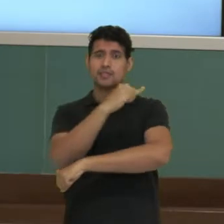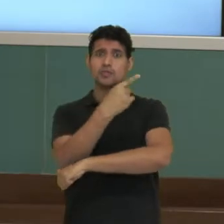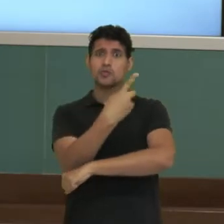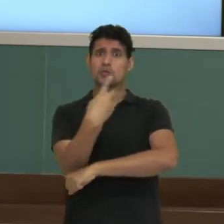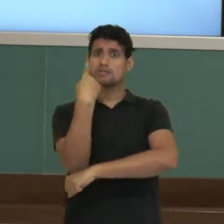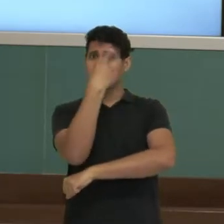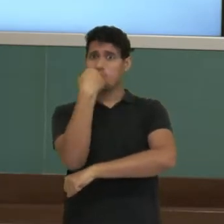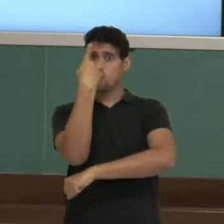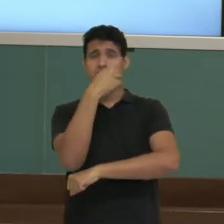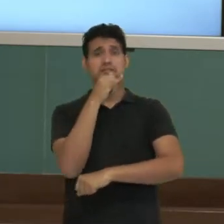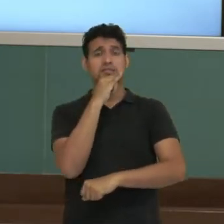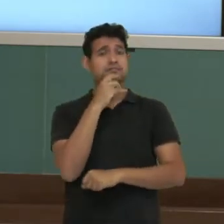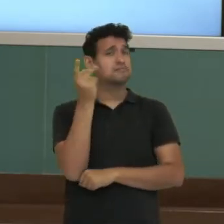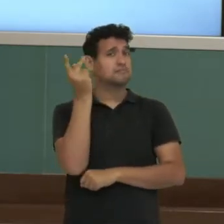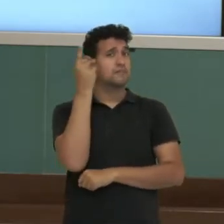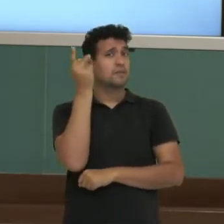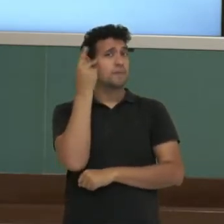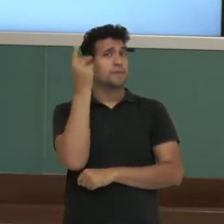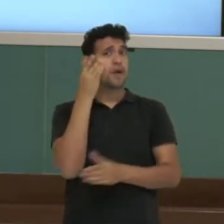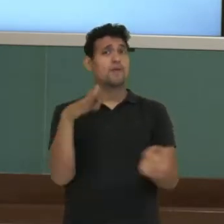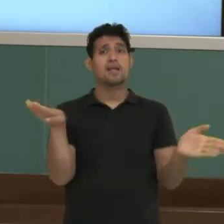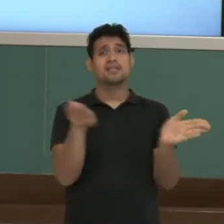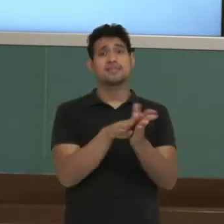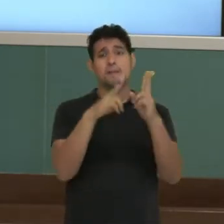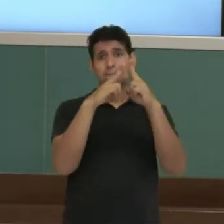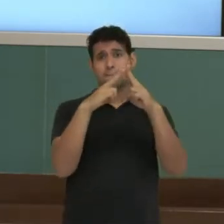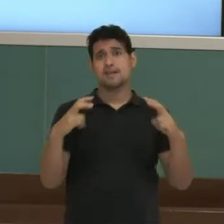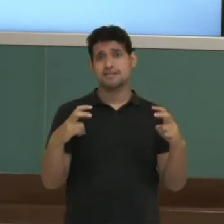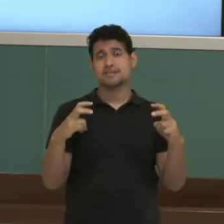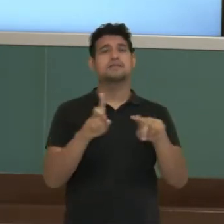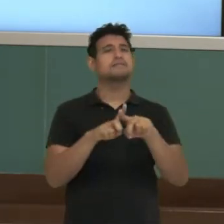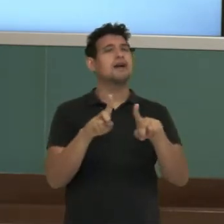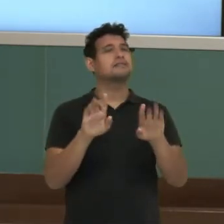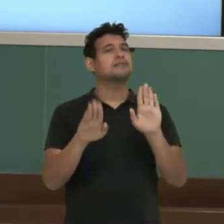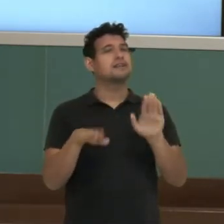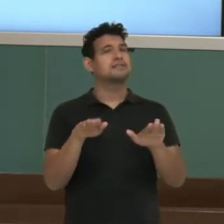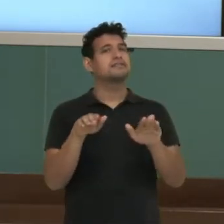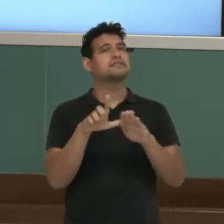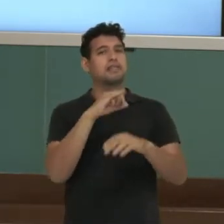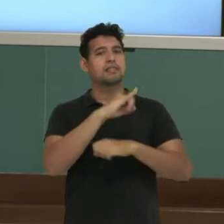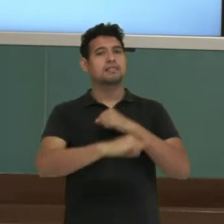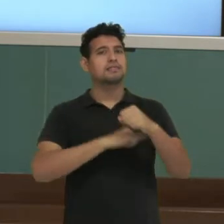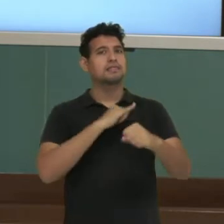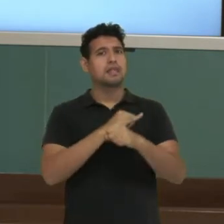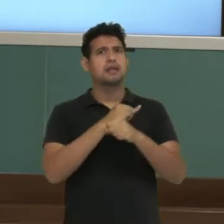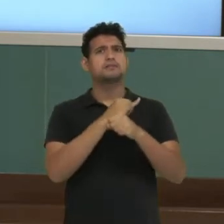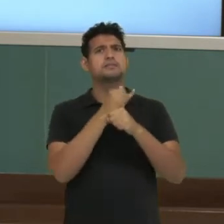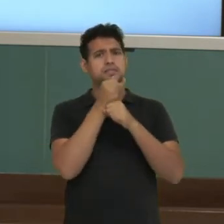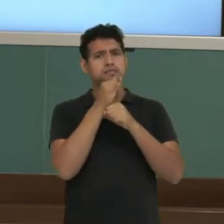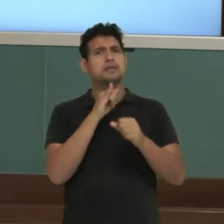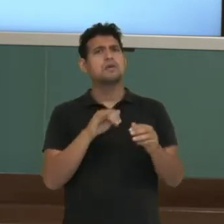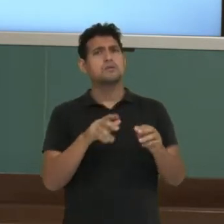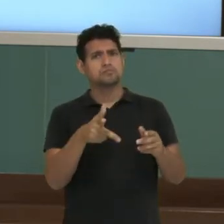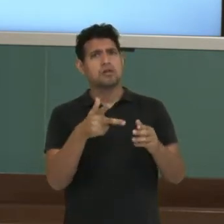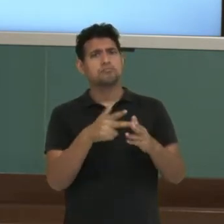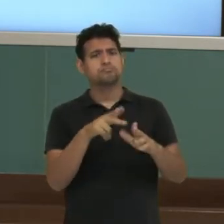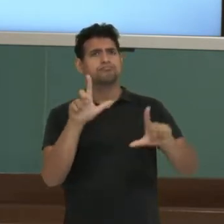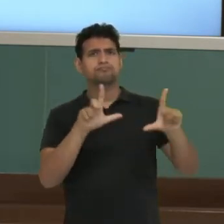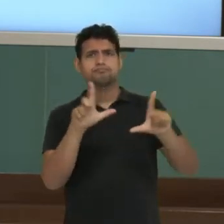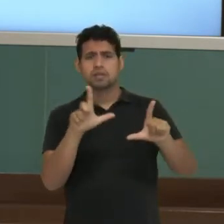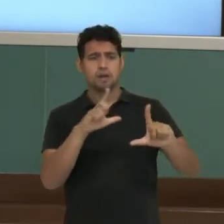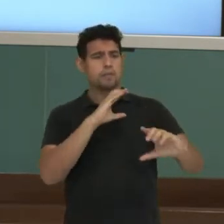para ir de São Paulo até Paris, mas que muitas vezes você ligando a internet e acessando o seu canal